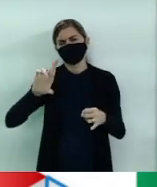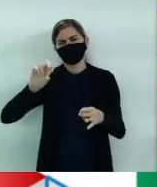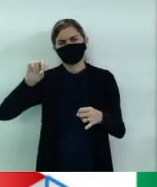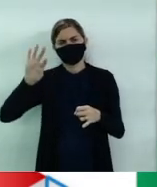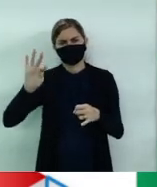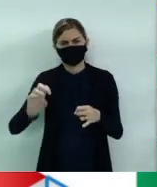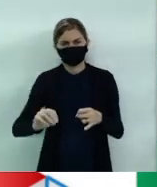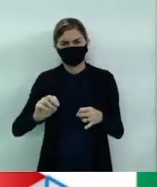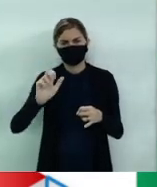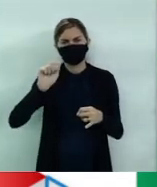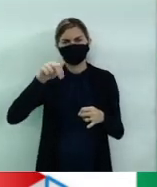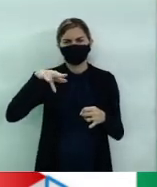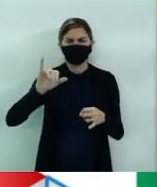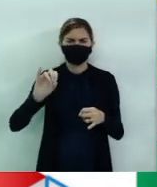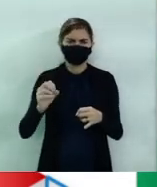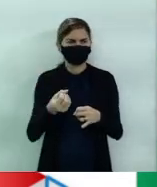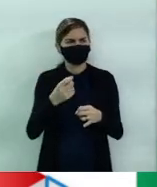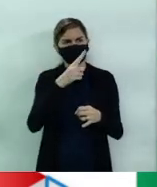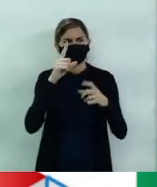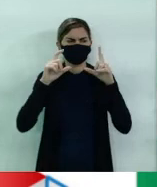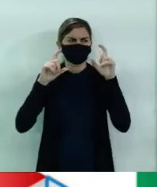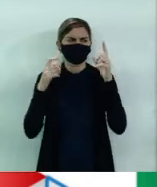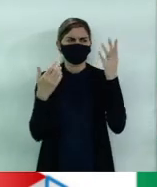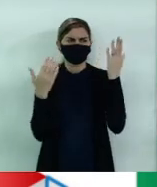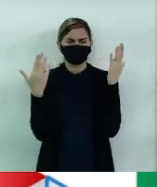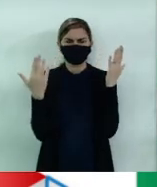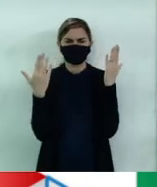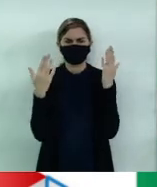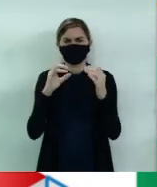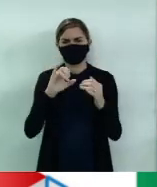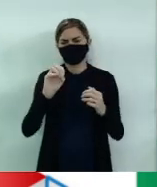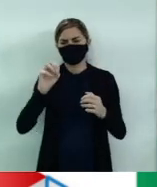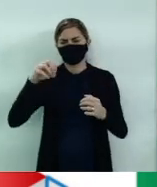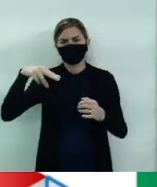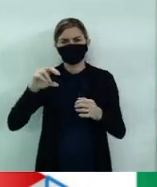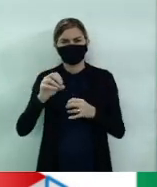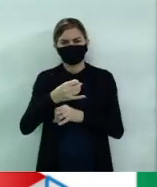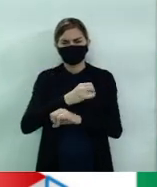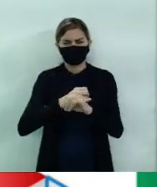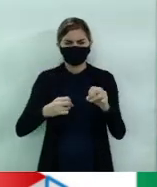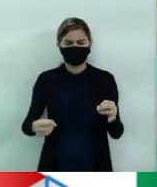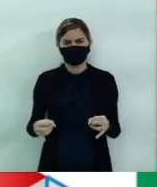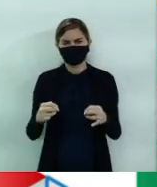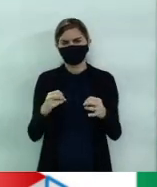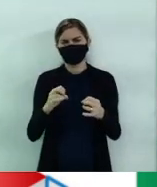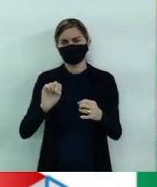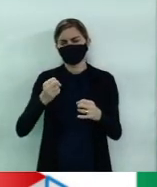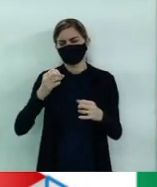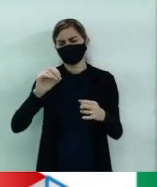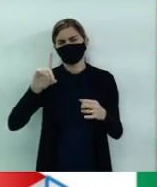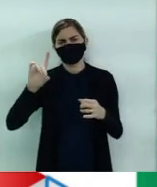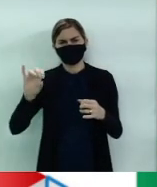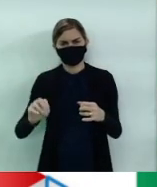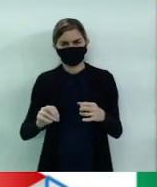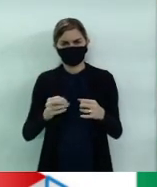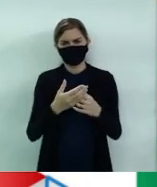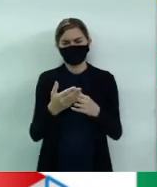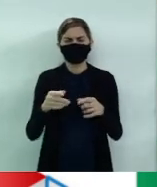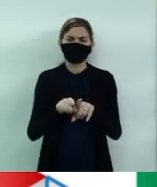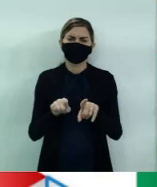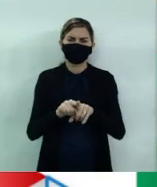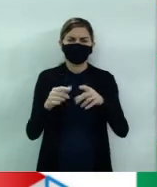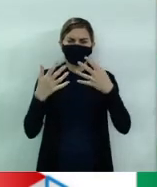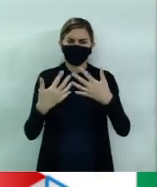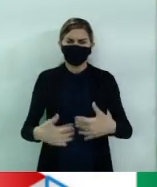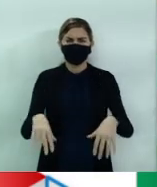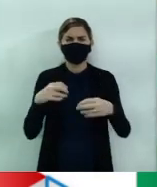ânions. E aí a gente tem essa imagem desse envolvimento dos íons solvatados e do cloreto de sódio, né? E tanto na